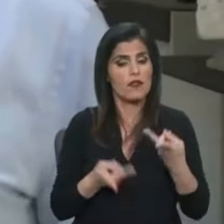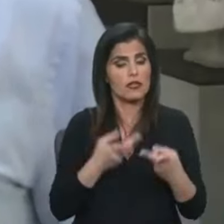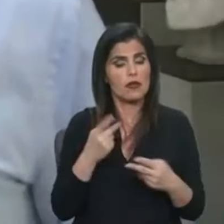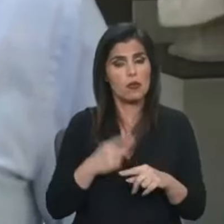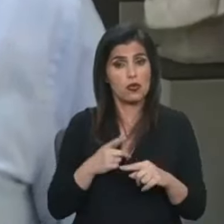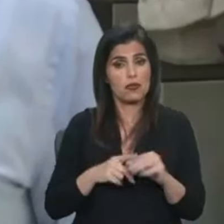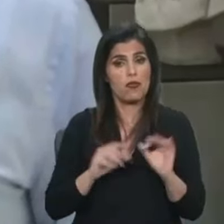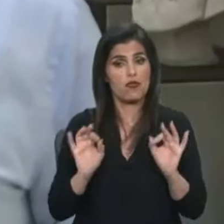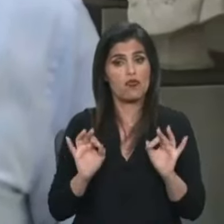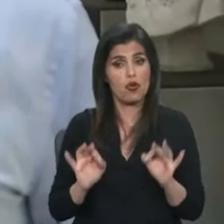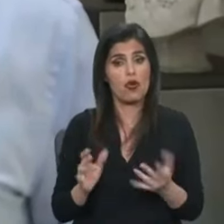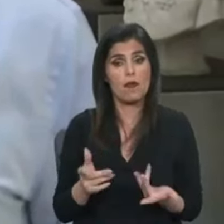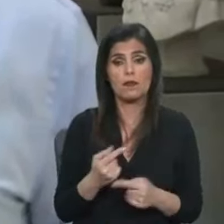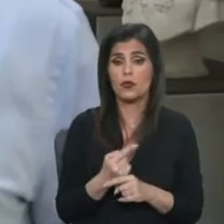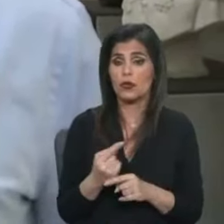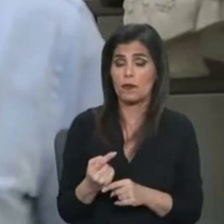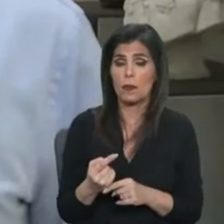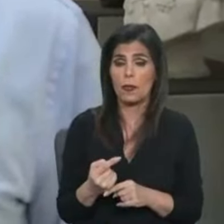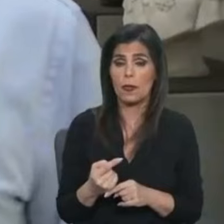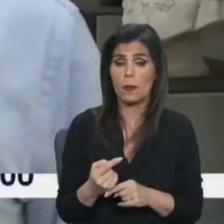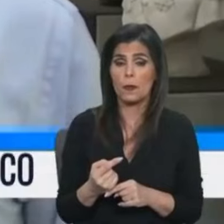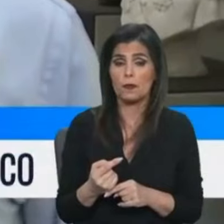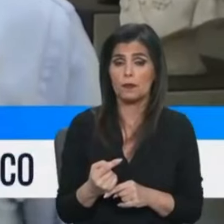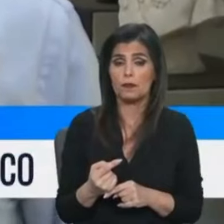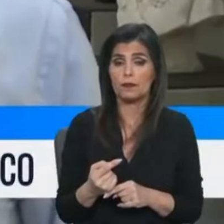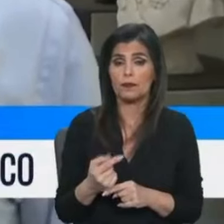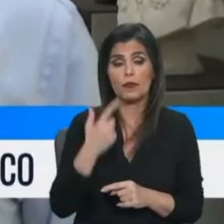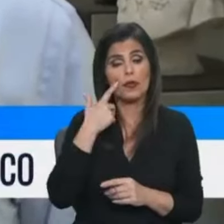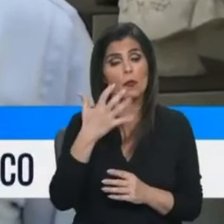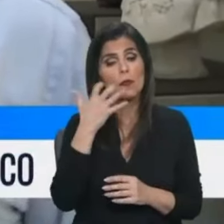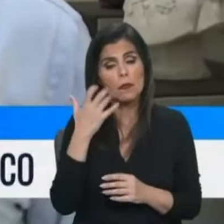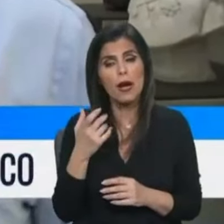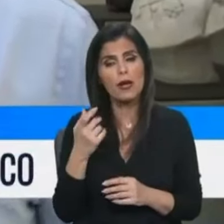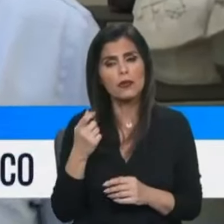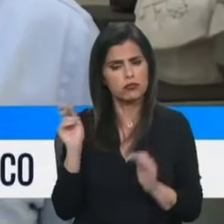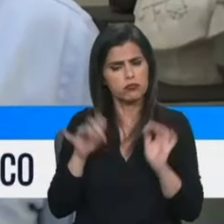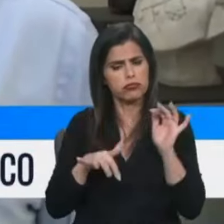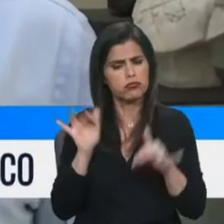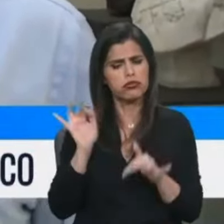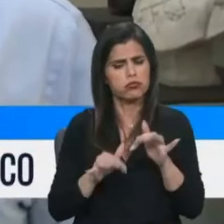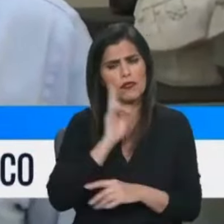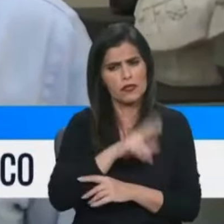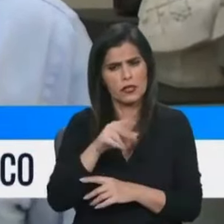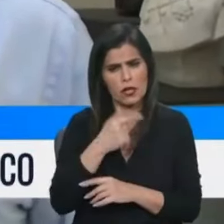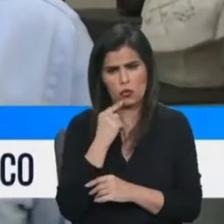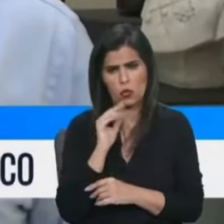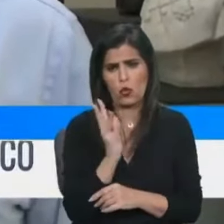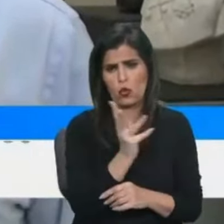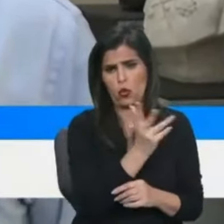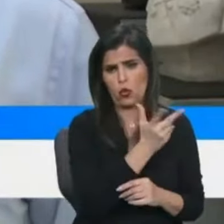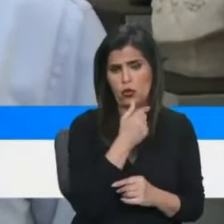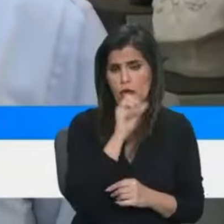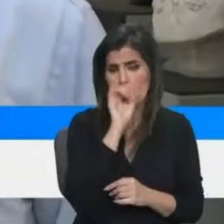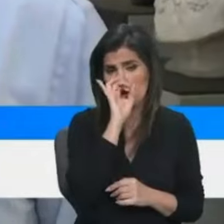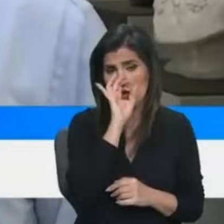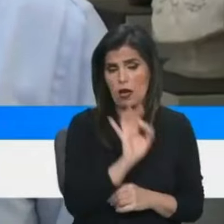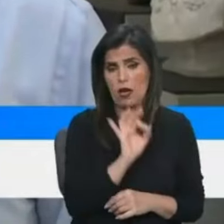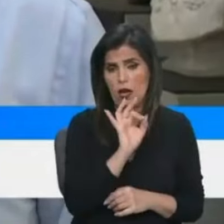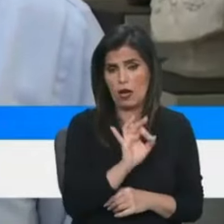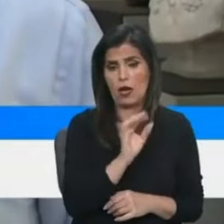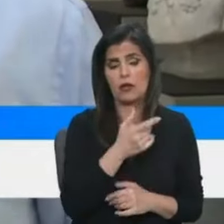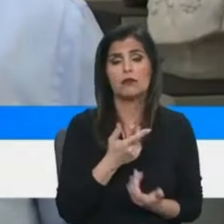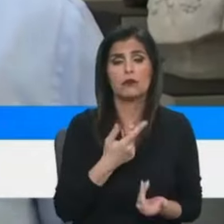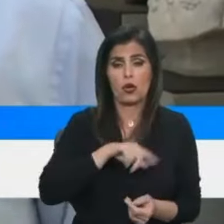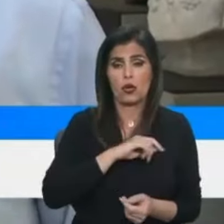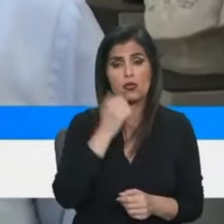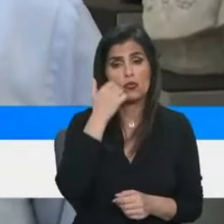positivo. Para além do impacto em número de visitantes, que foi verdadeiramente extraordinário para o nosso